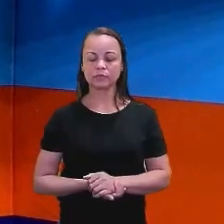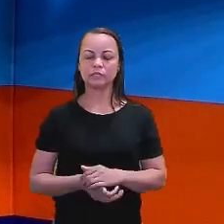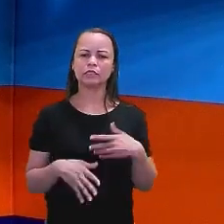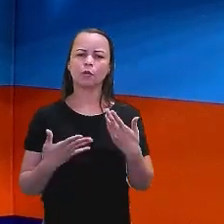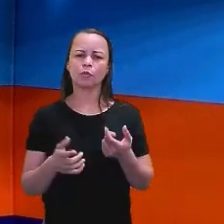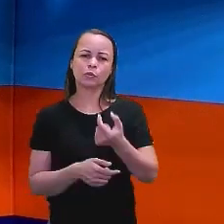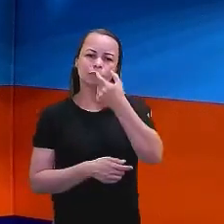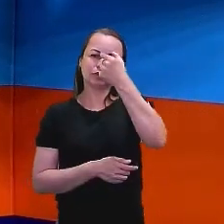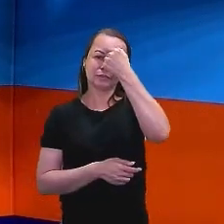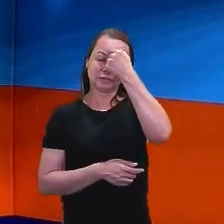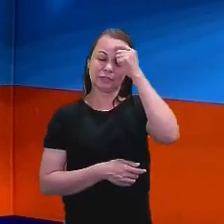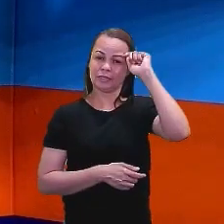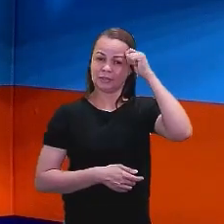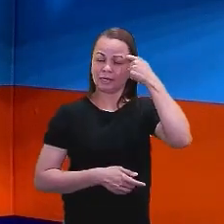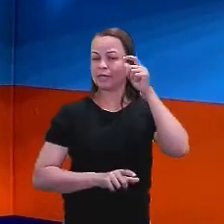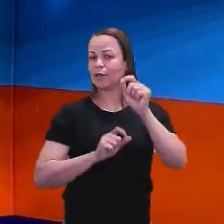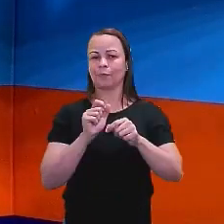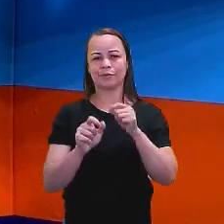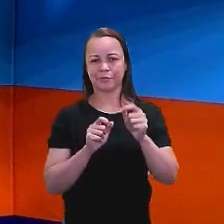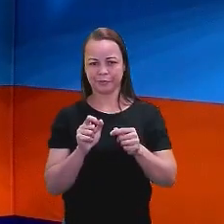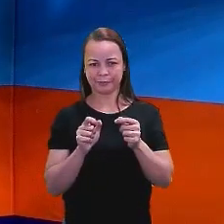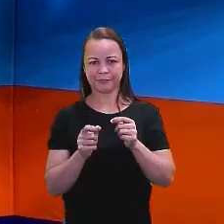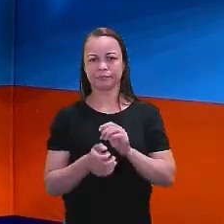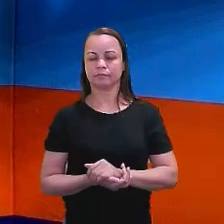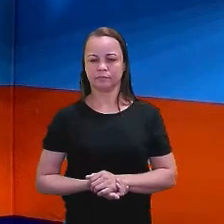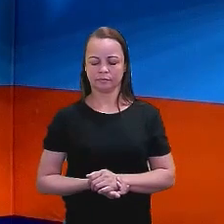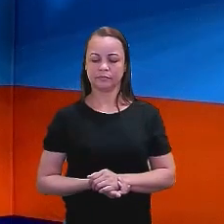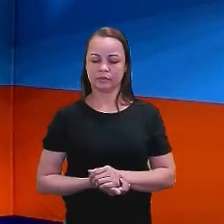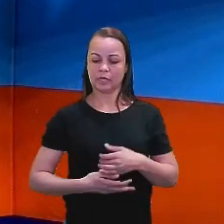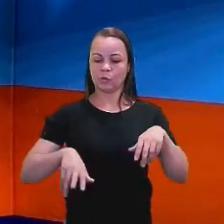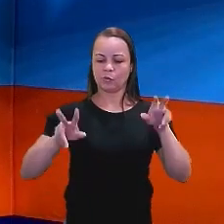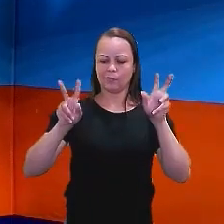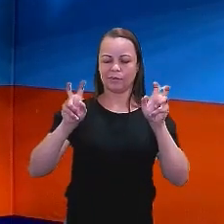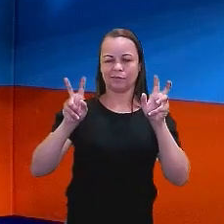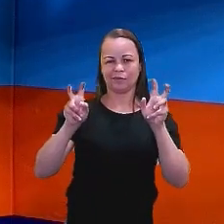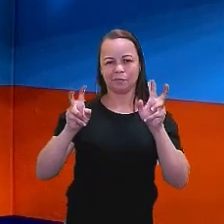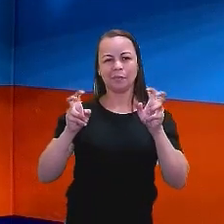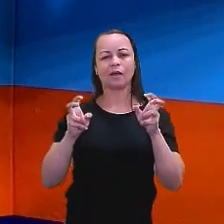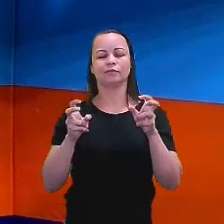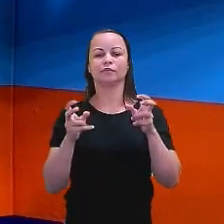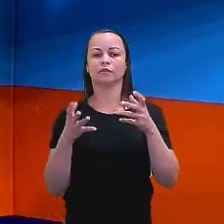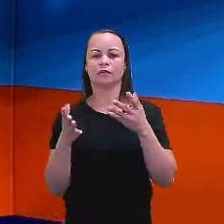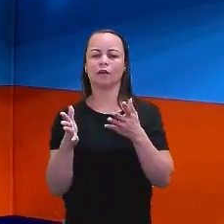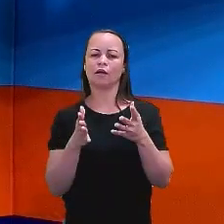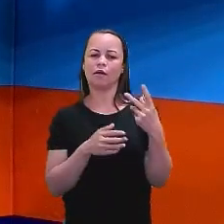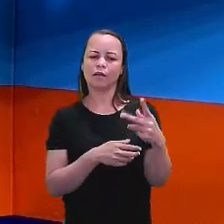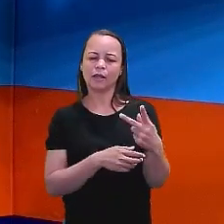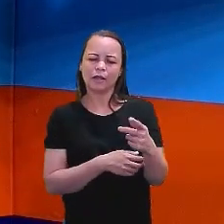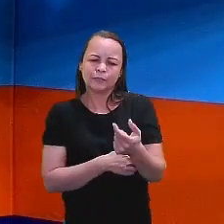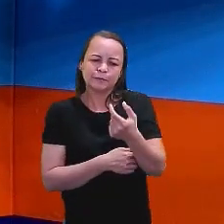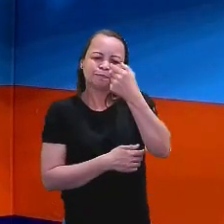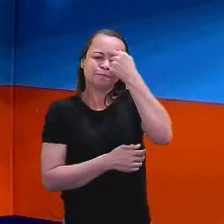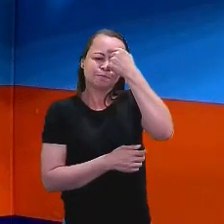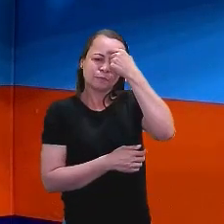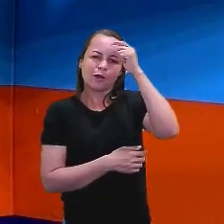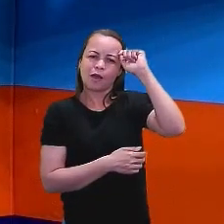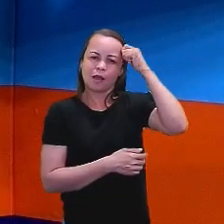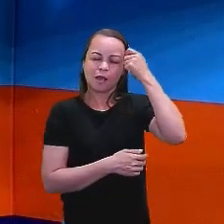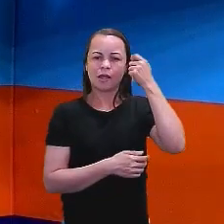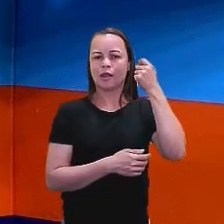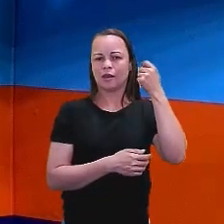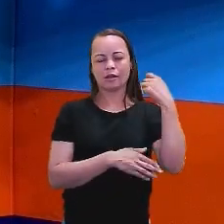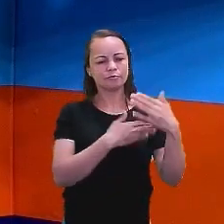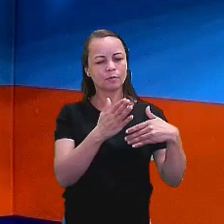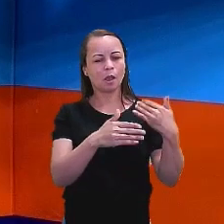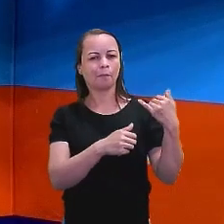consciência negra, né? A consciência negra é uma temática, ela vai tratar da importância